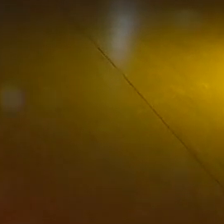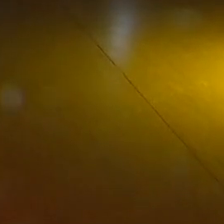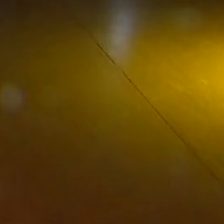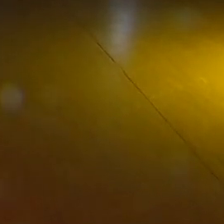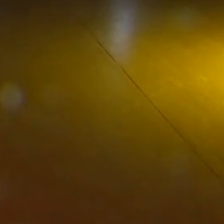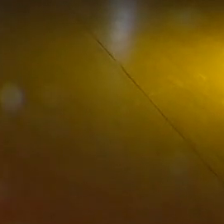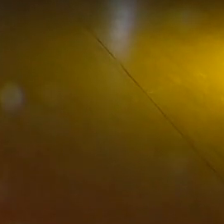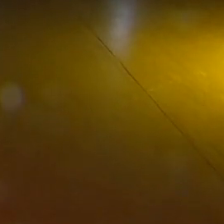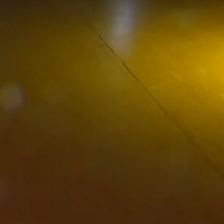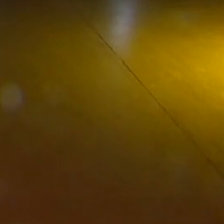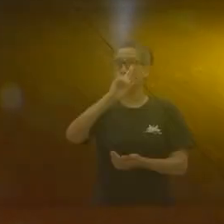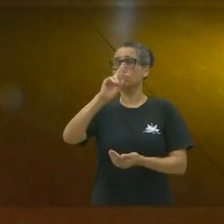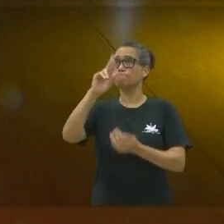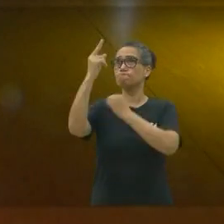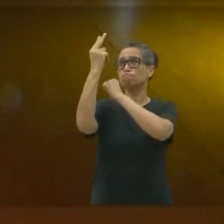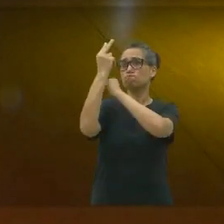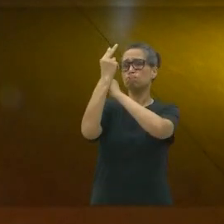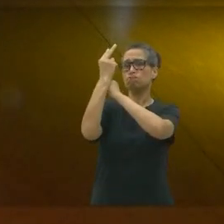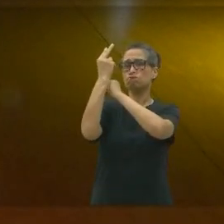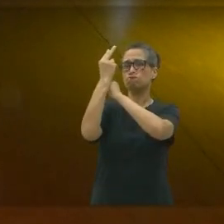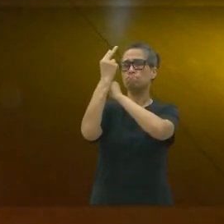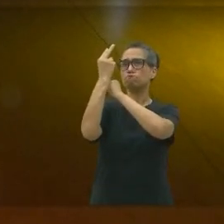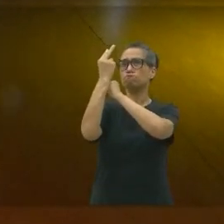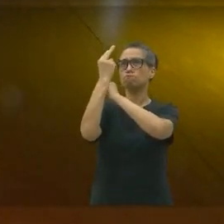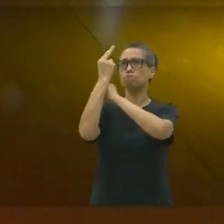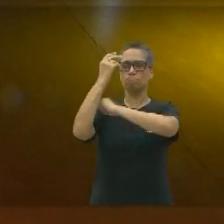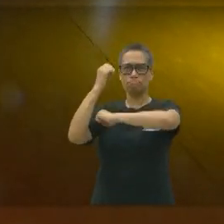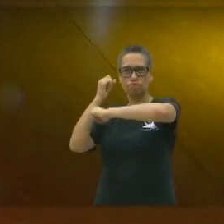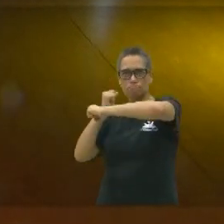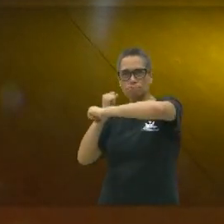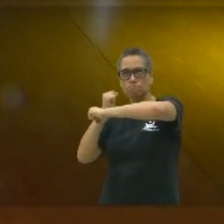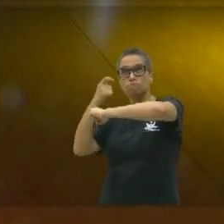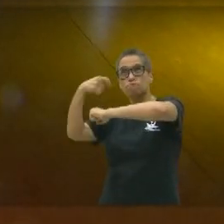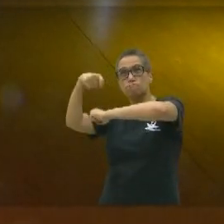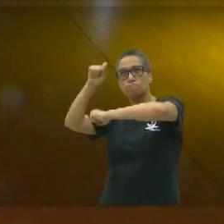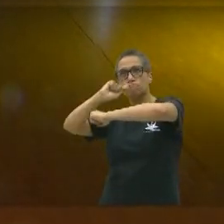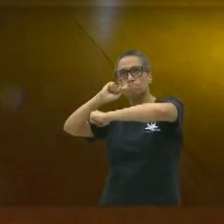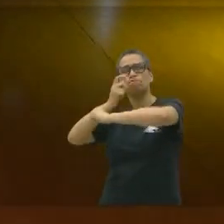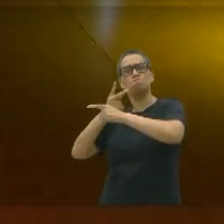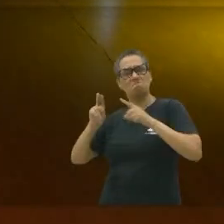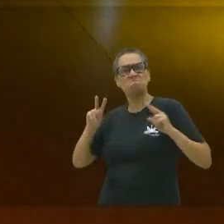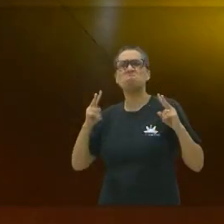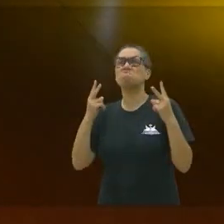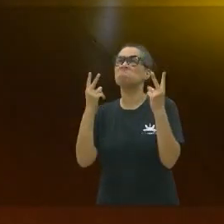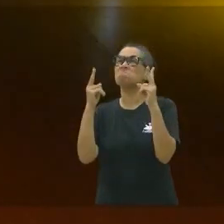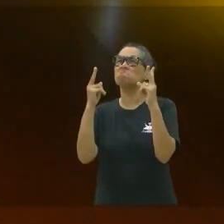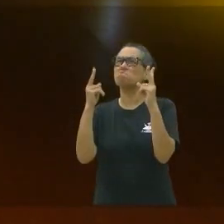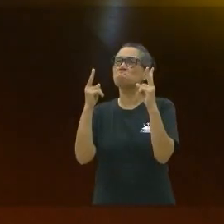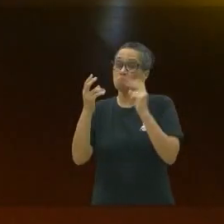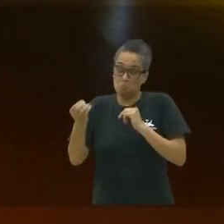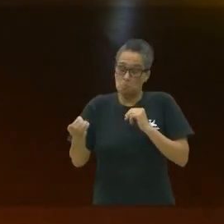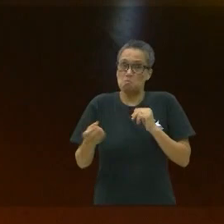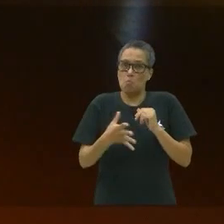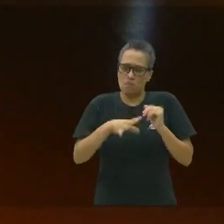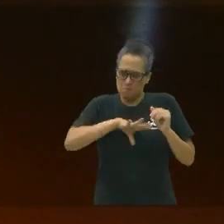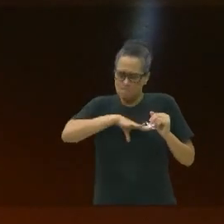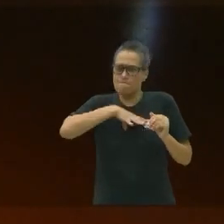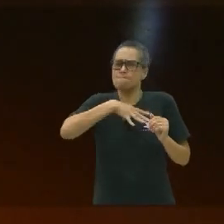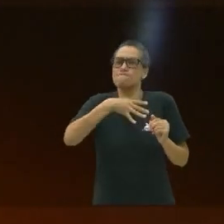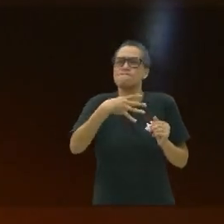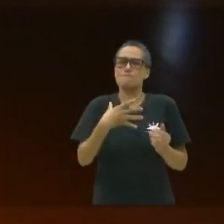Ó Senhor, me proteges como um escudo. Tu me dás a vitória e renovas a minha coragem.